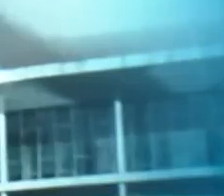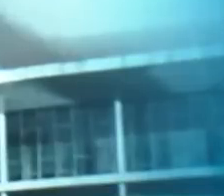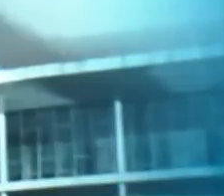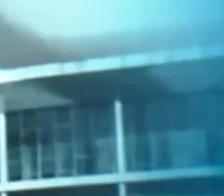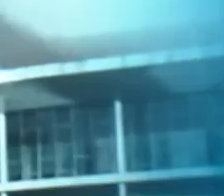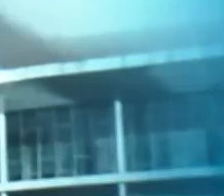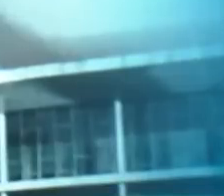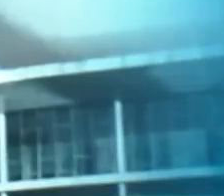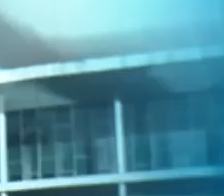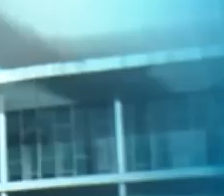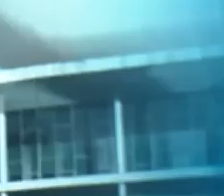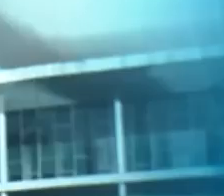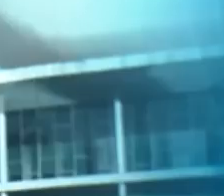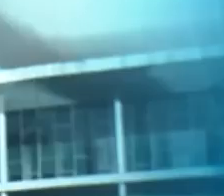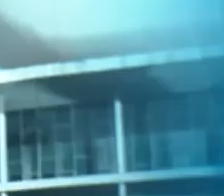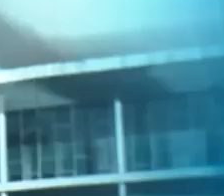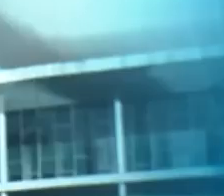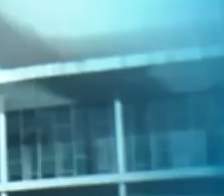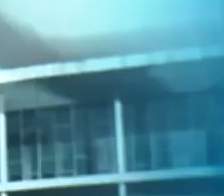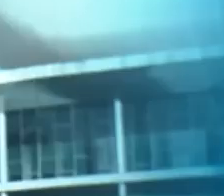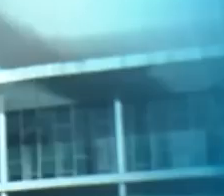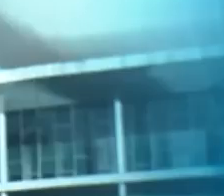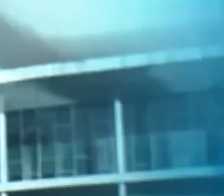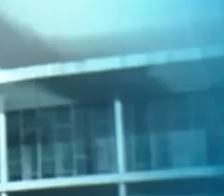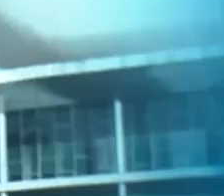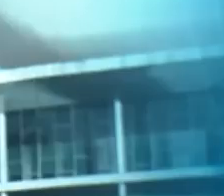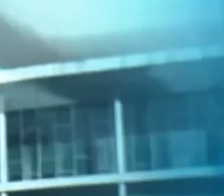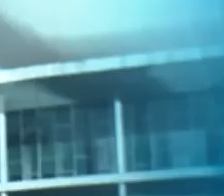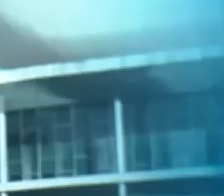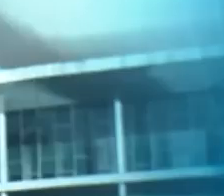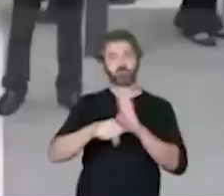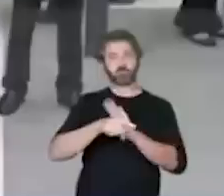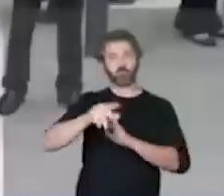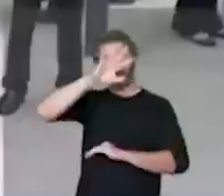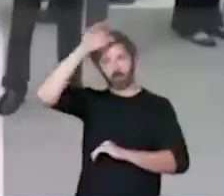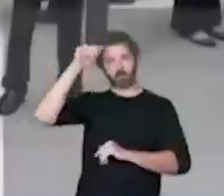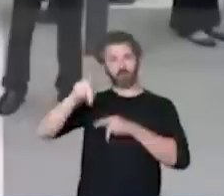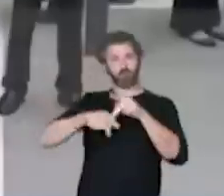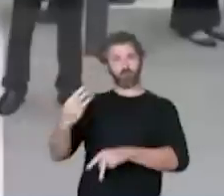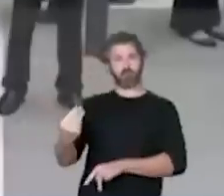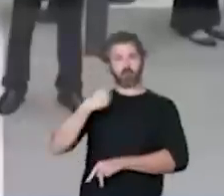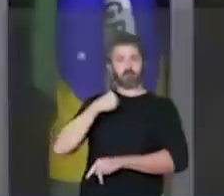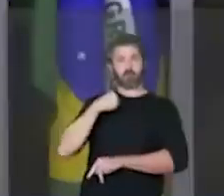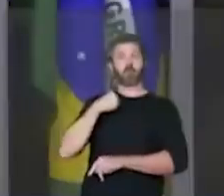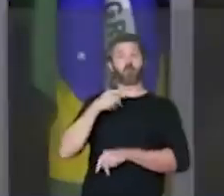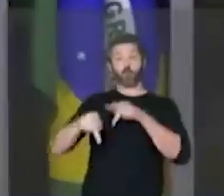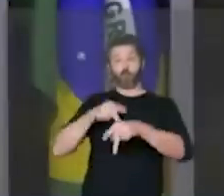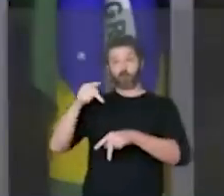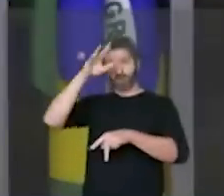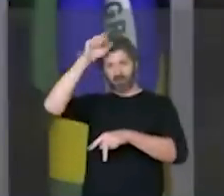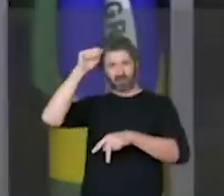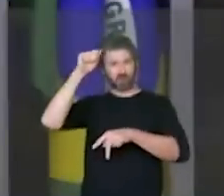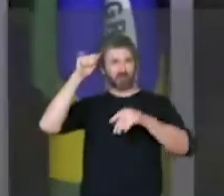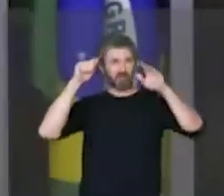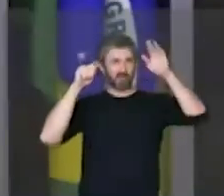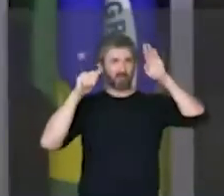o clima esquentou. Confira na reportagem de Brasília, de Yasmin Costa. A retirada de Marcelo Ramos da